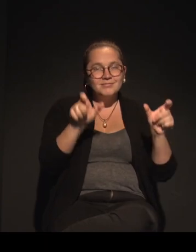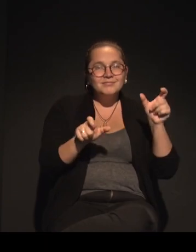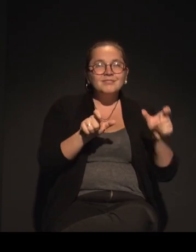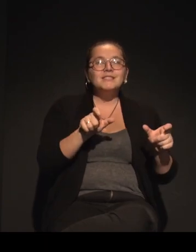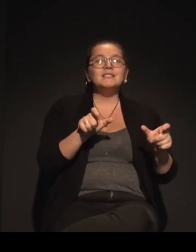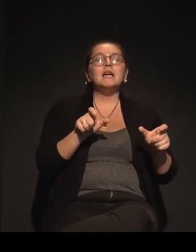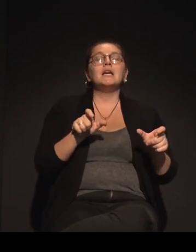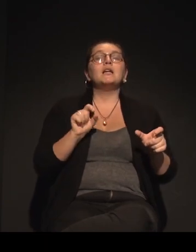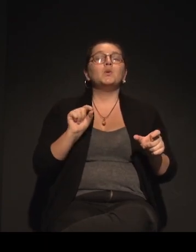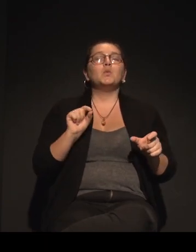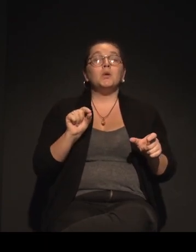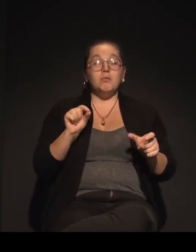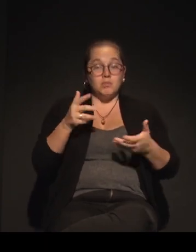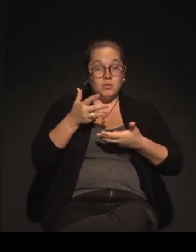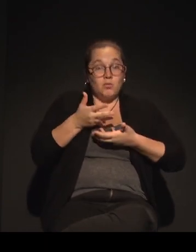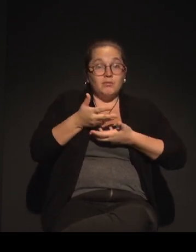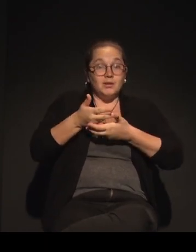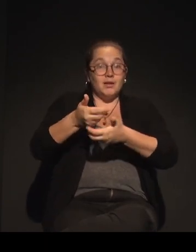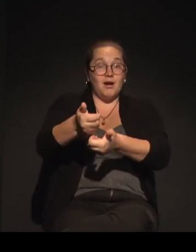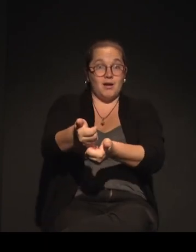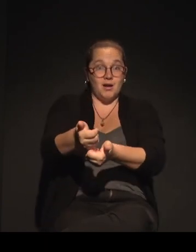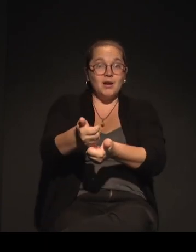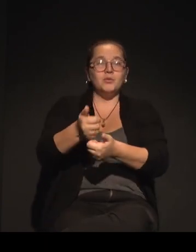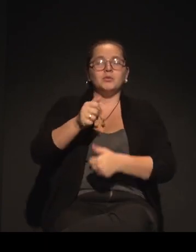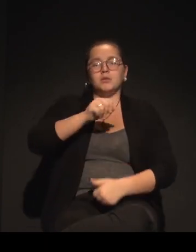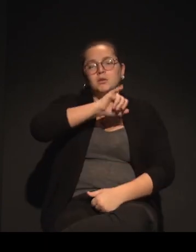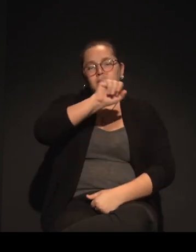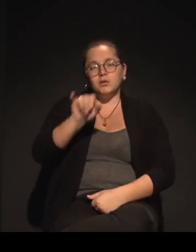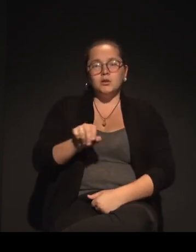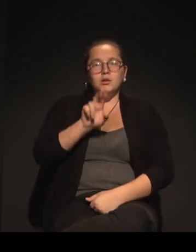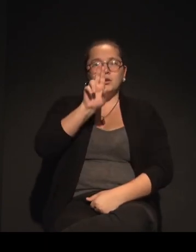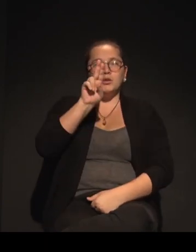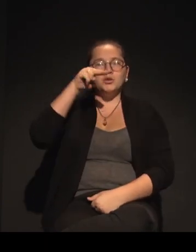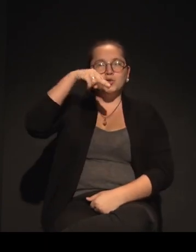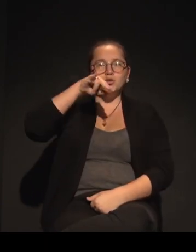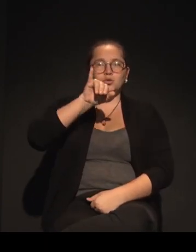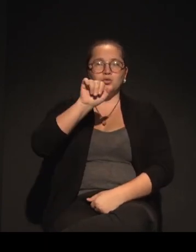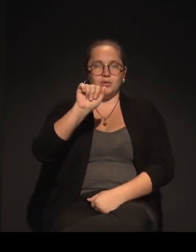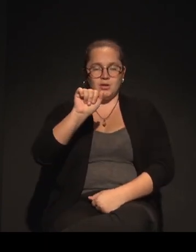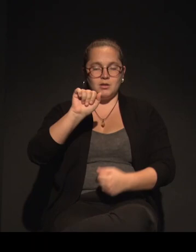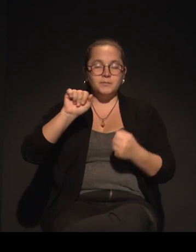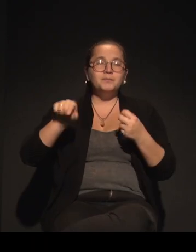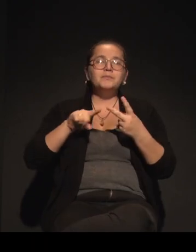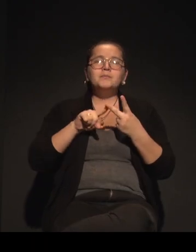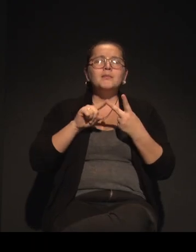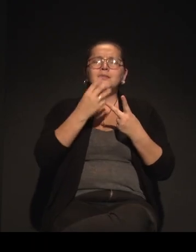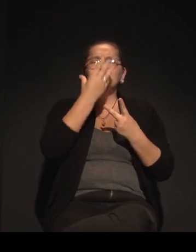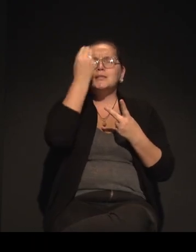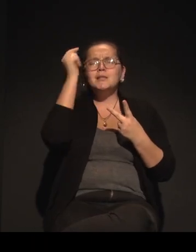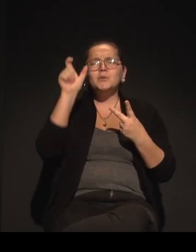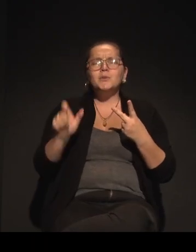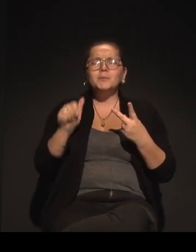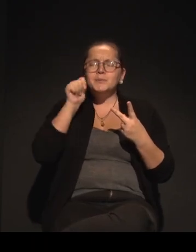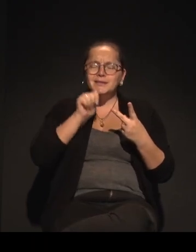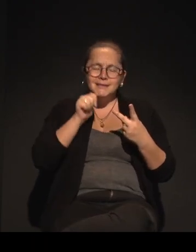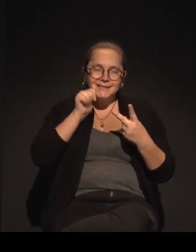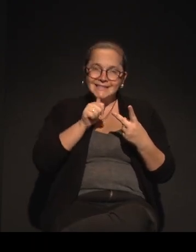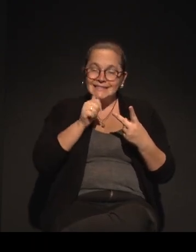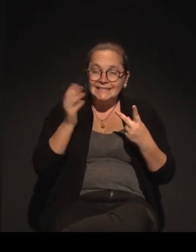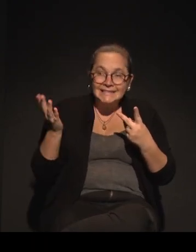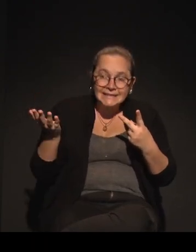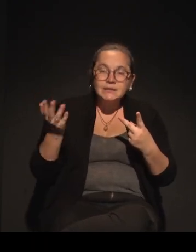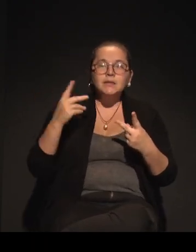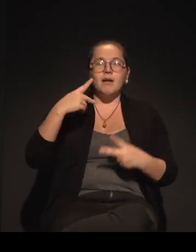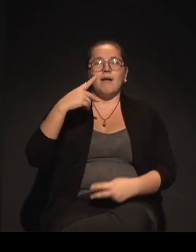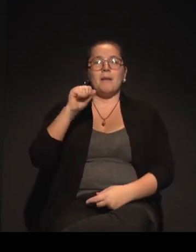fizeram com o convite é júnia a outra acaba esquecendo o nome dela a